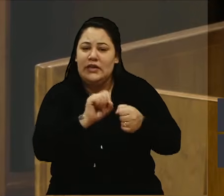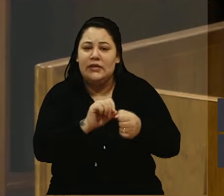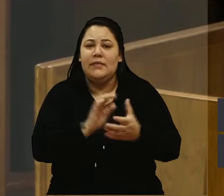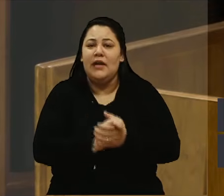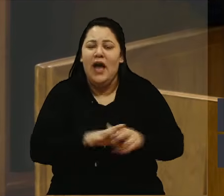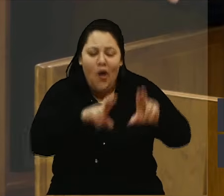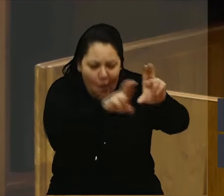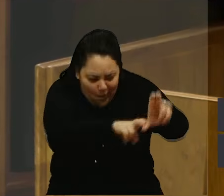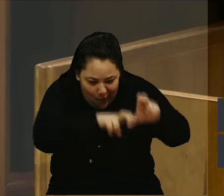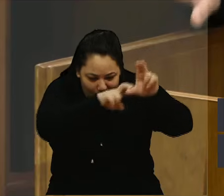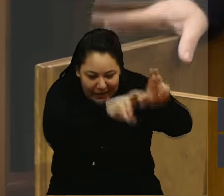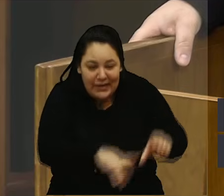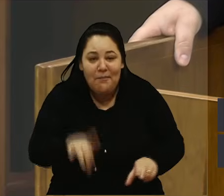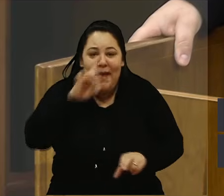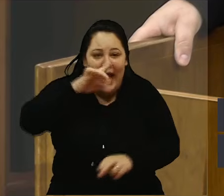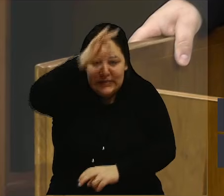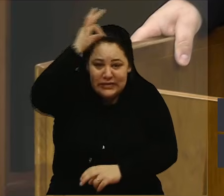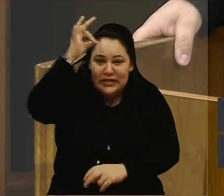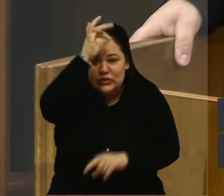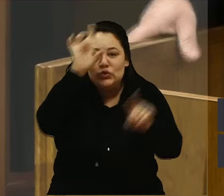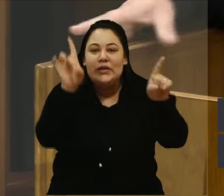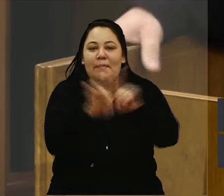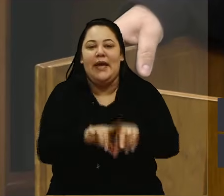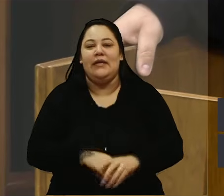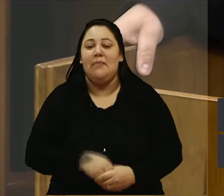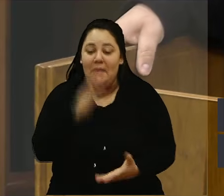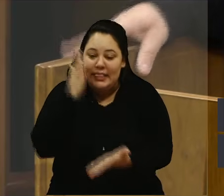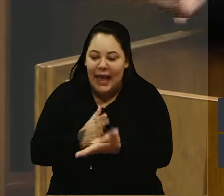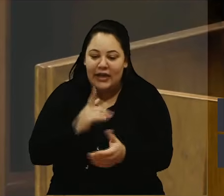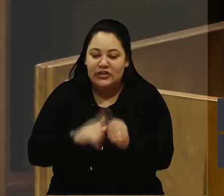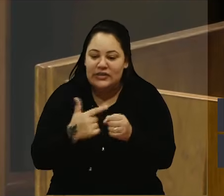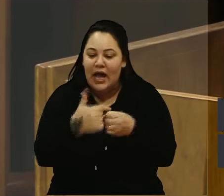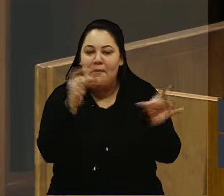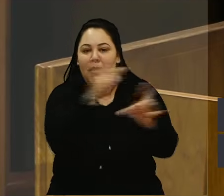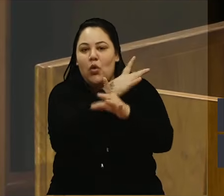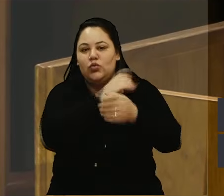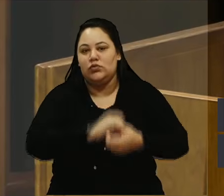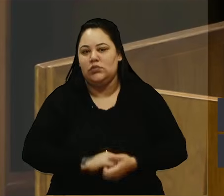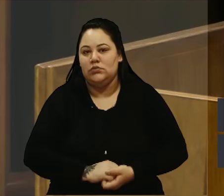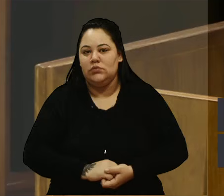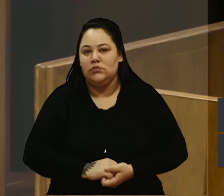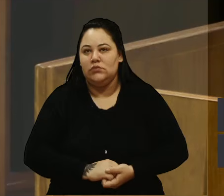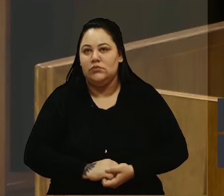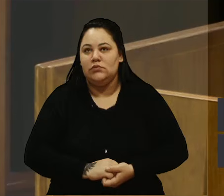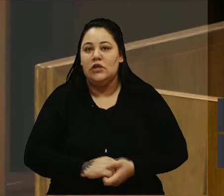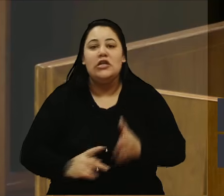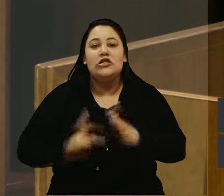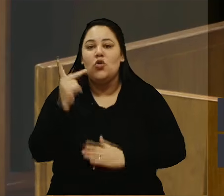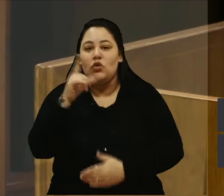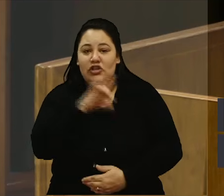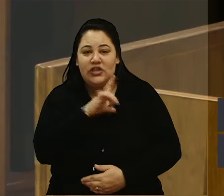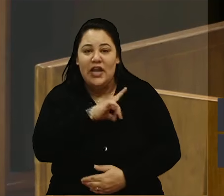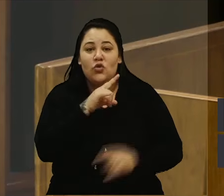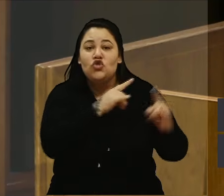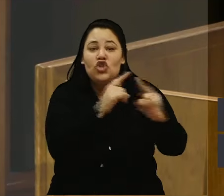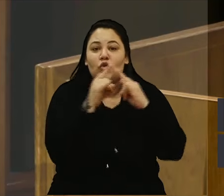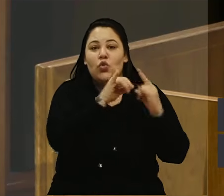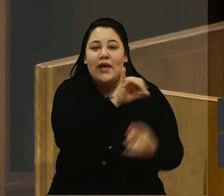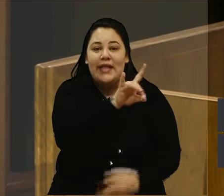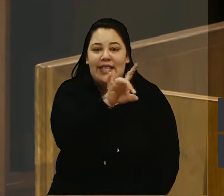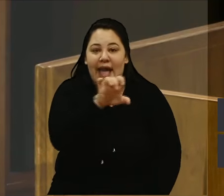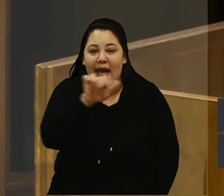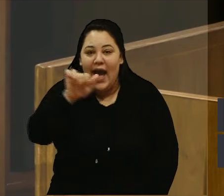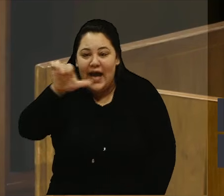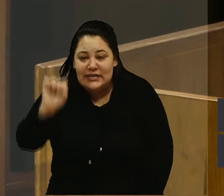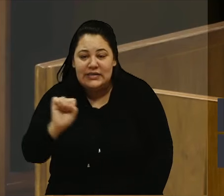todo mundo já ia, metade da cidade já está vacinada. Tá? Segundo, nós temos o IDEAS. O IDEAS é que coordena as UPAs, eles